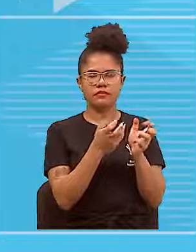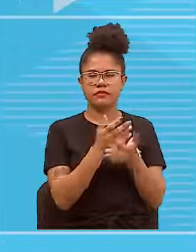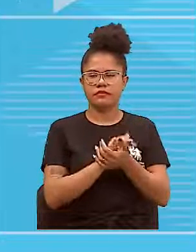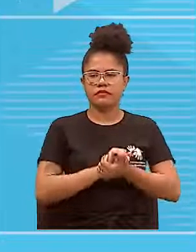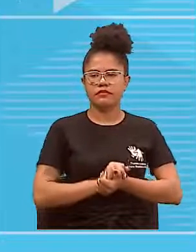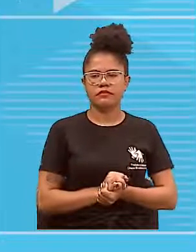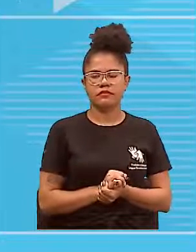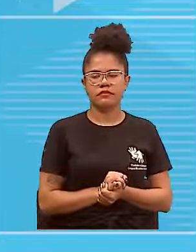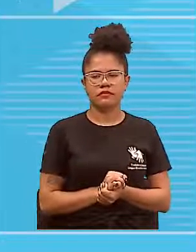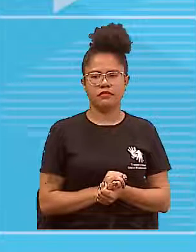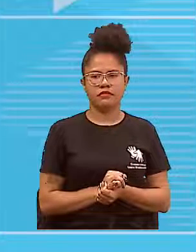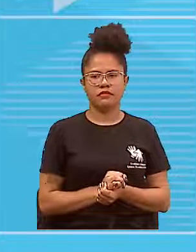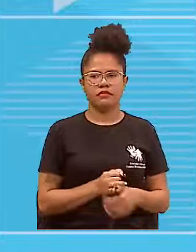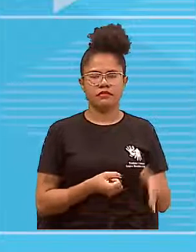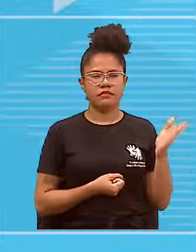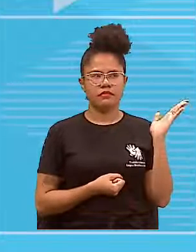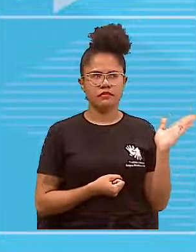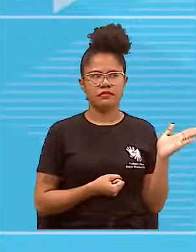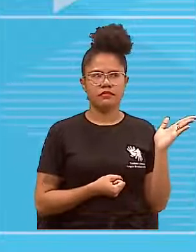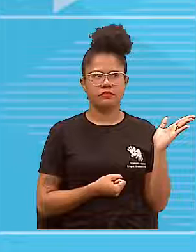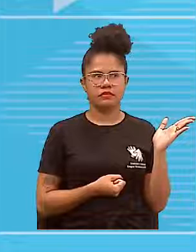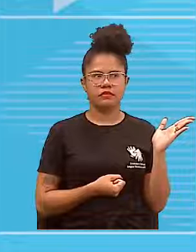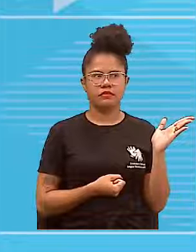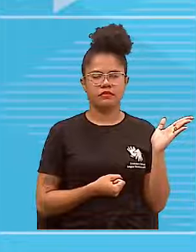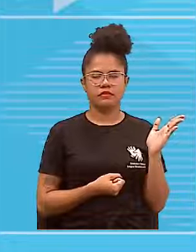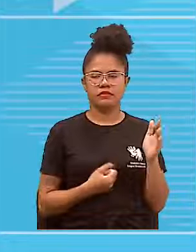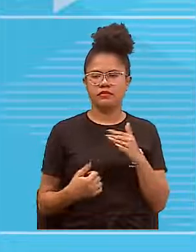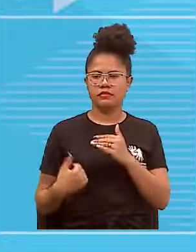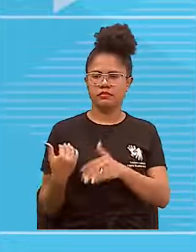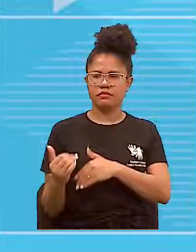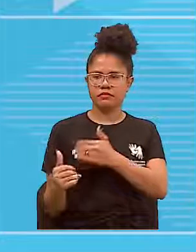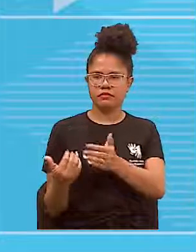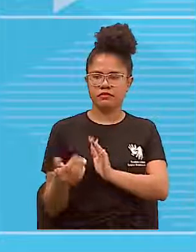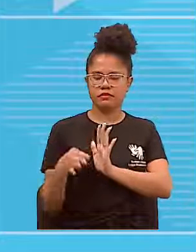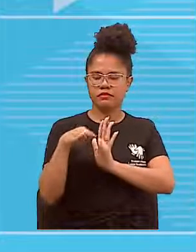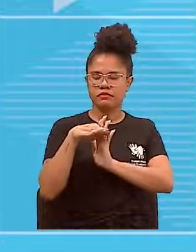Gabriel, essas etapas que eu acabei de escrever no quadro.